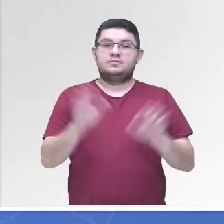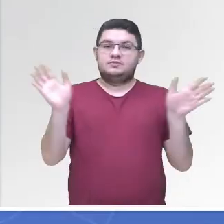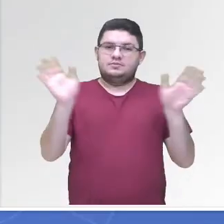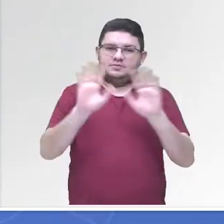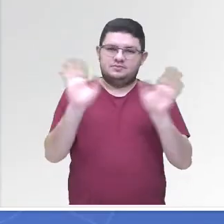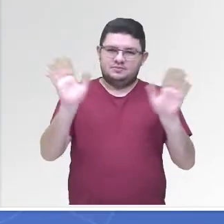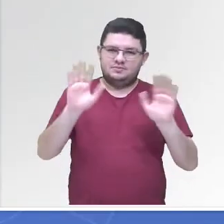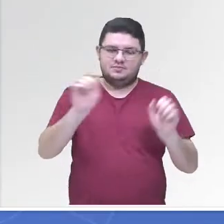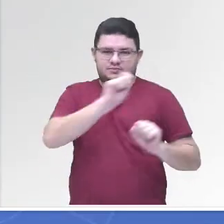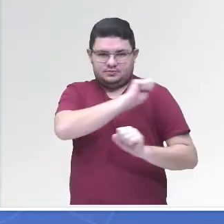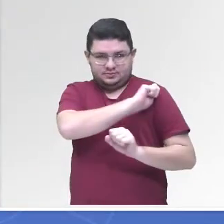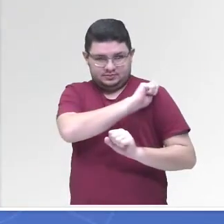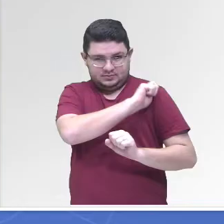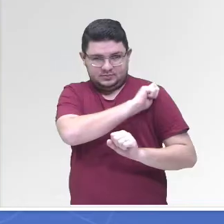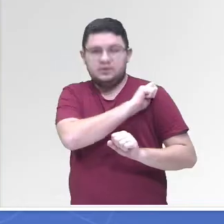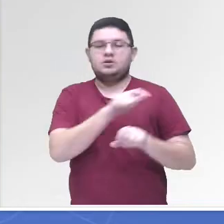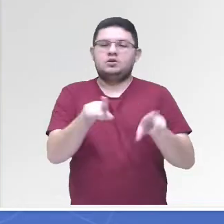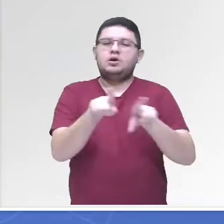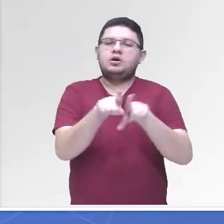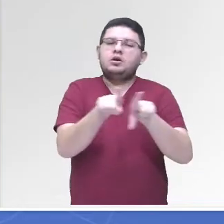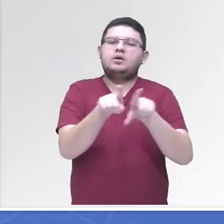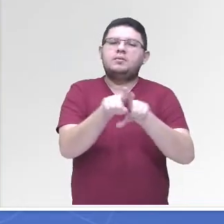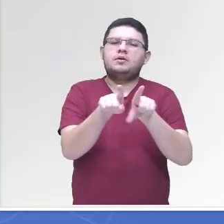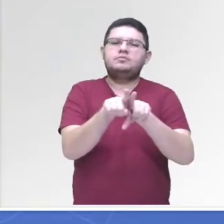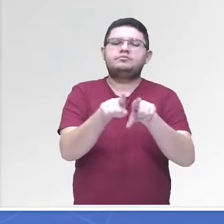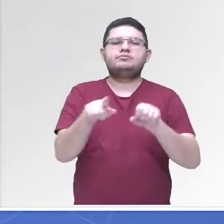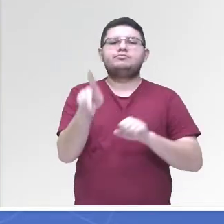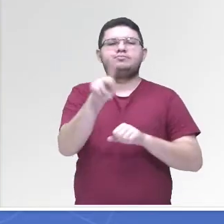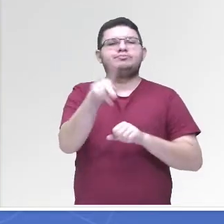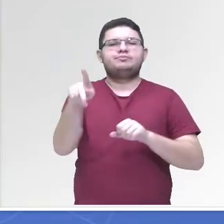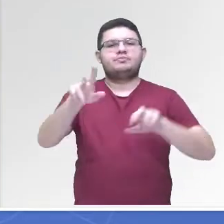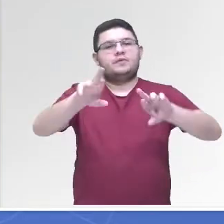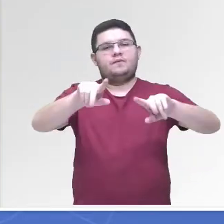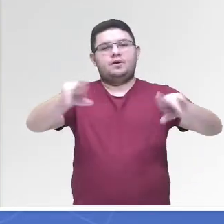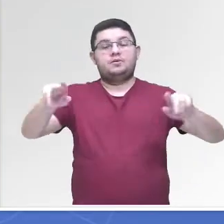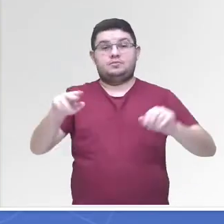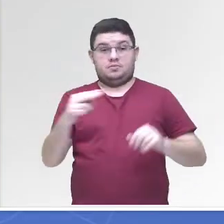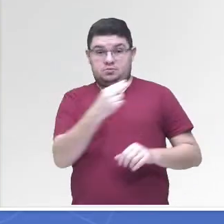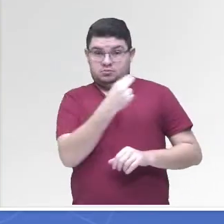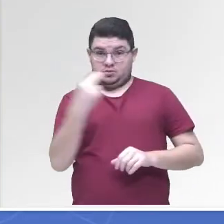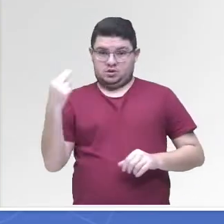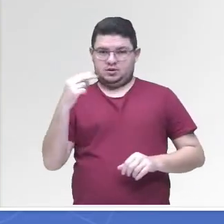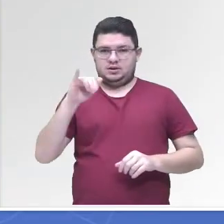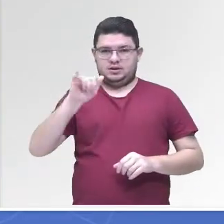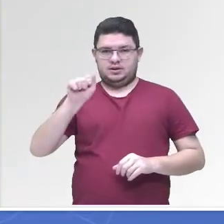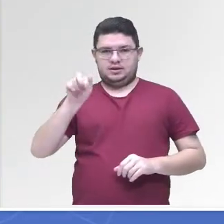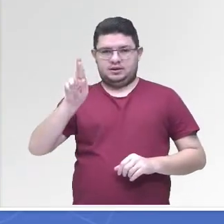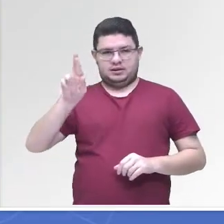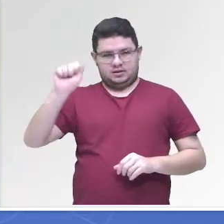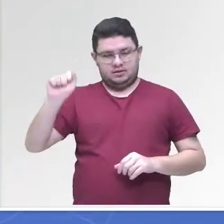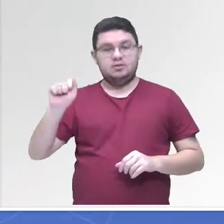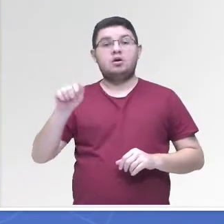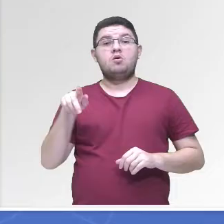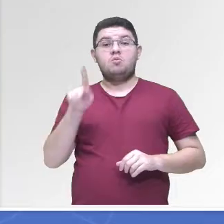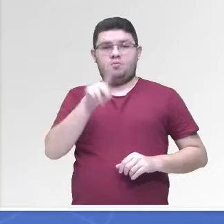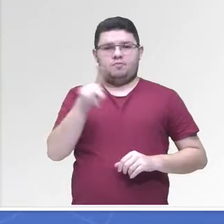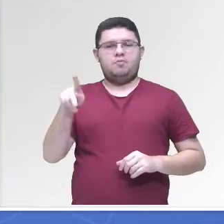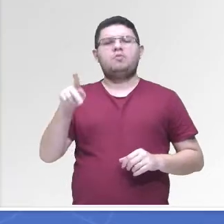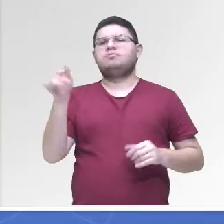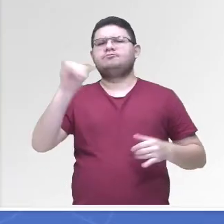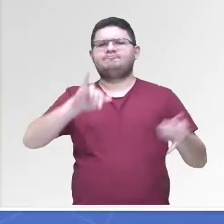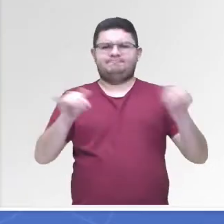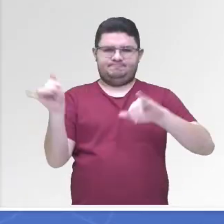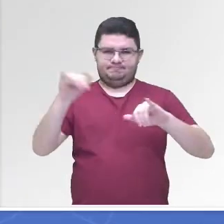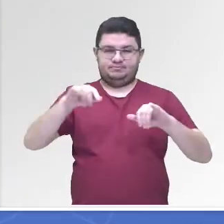Olá, alunos! Olá, professores! Eu sou a professora Yara, sou a professora de Química de vocês aqui do Aula em